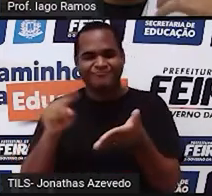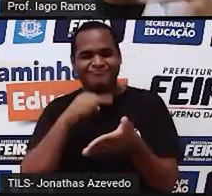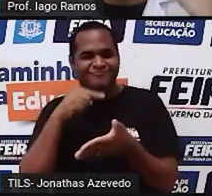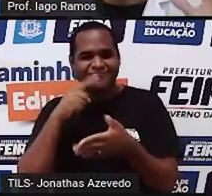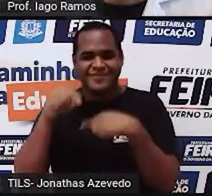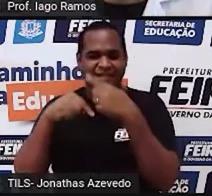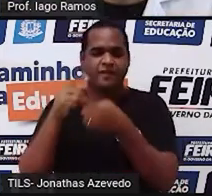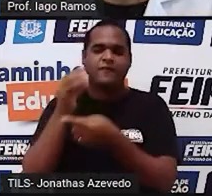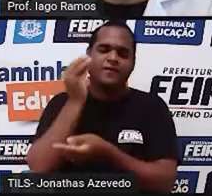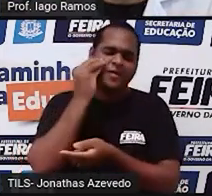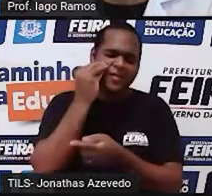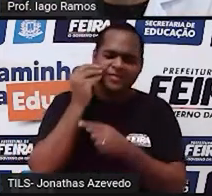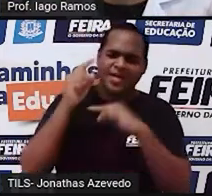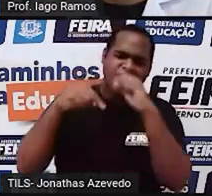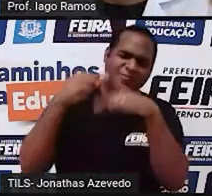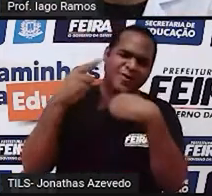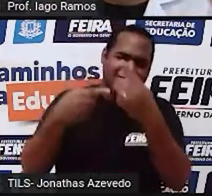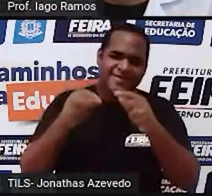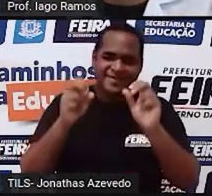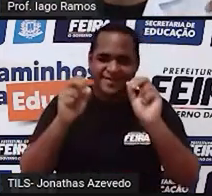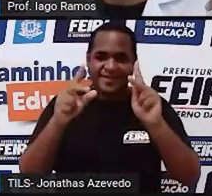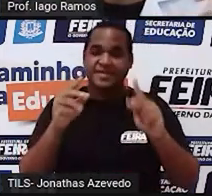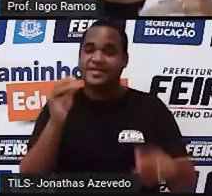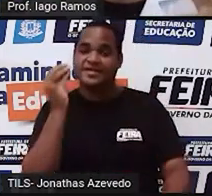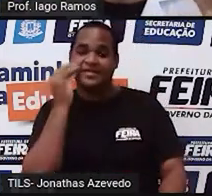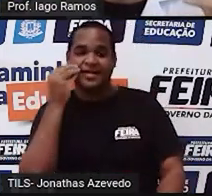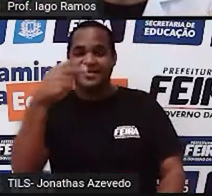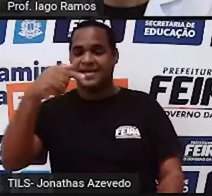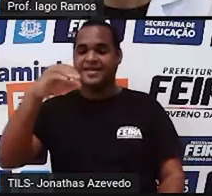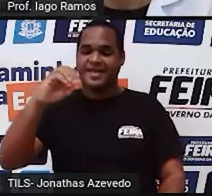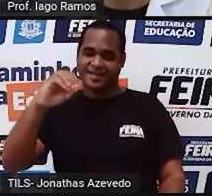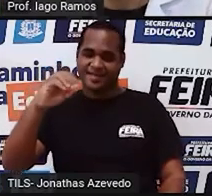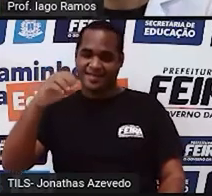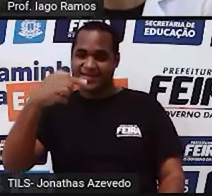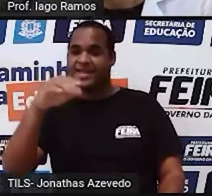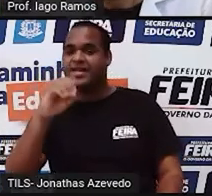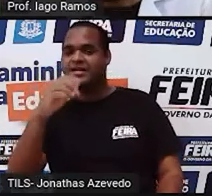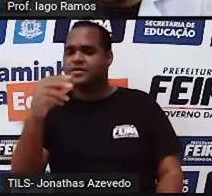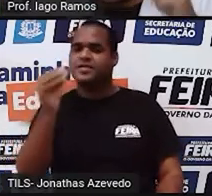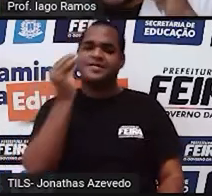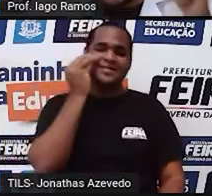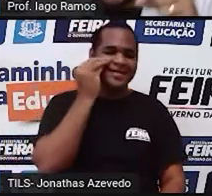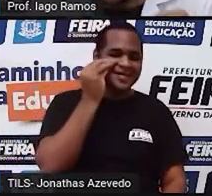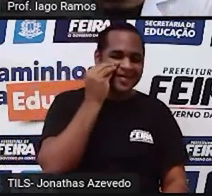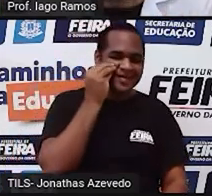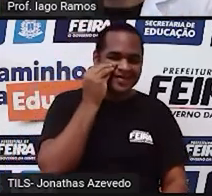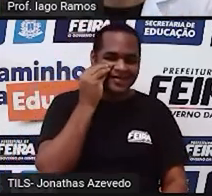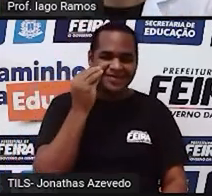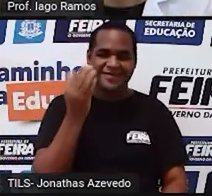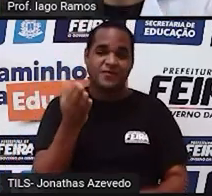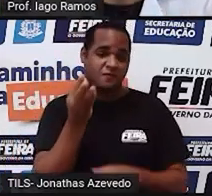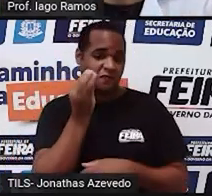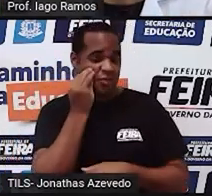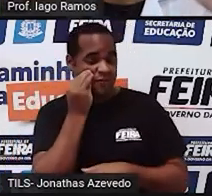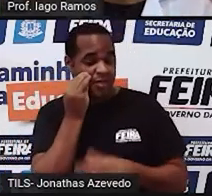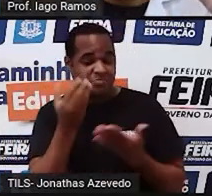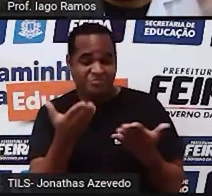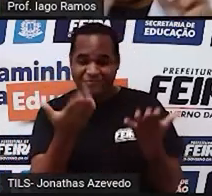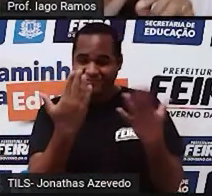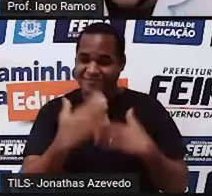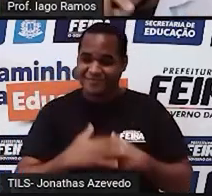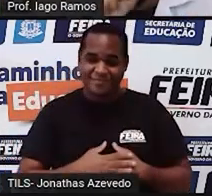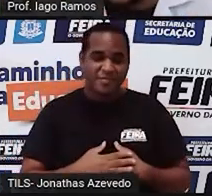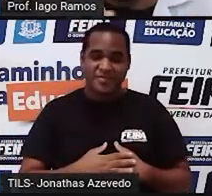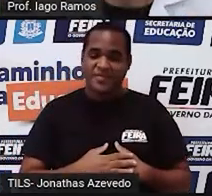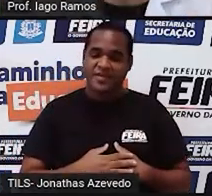momento 70 depois ó 70 depois e o 70 aí na verdade a